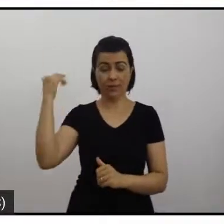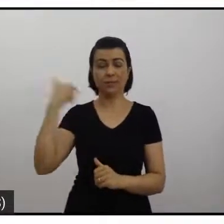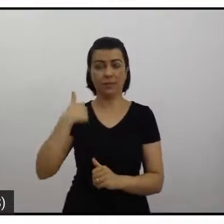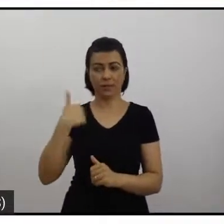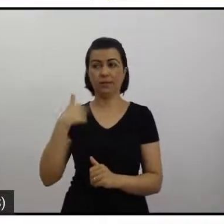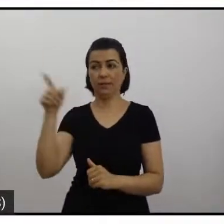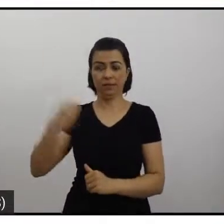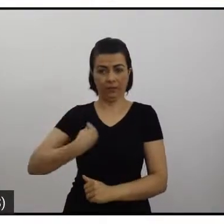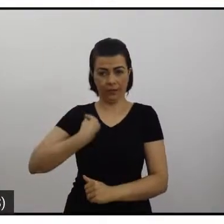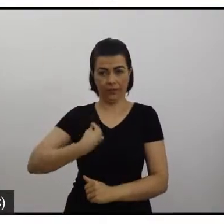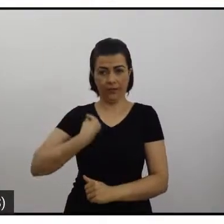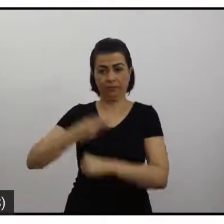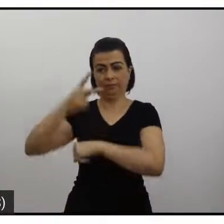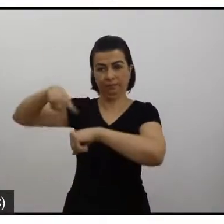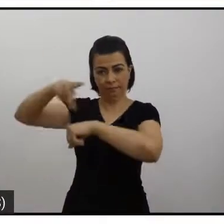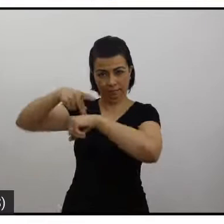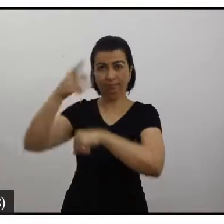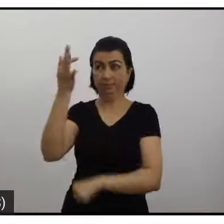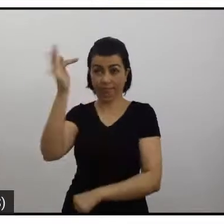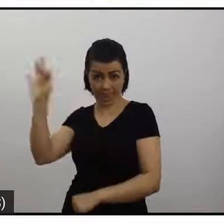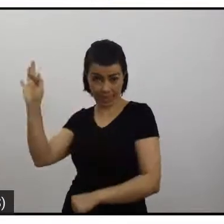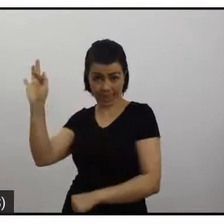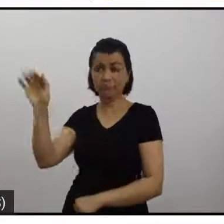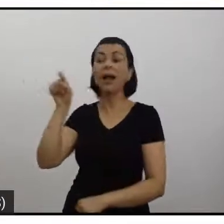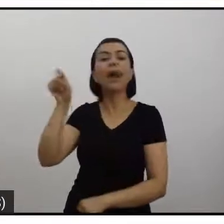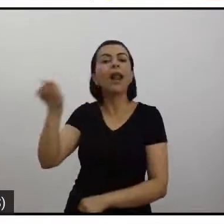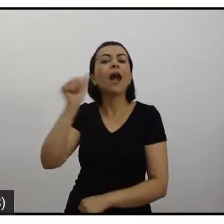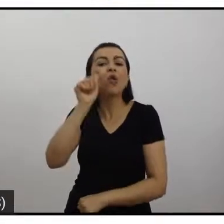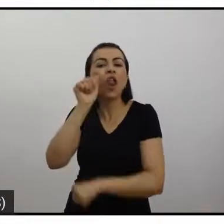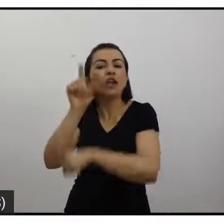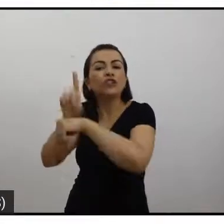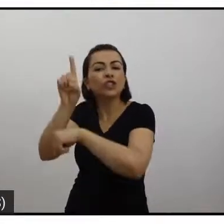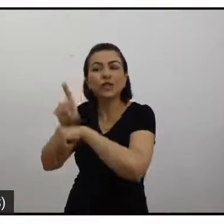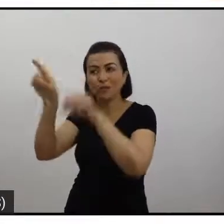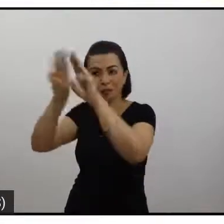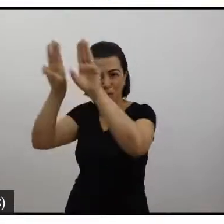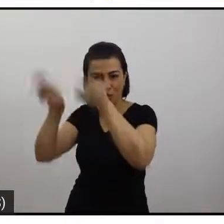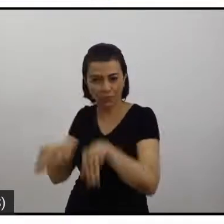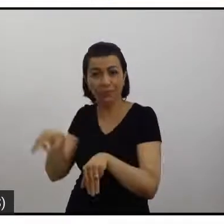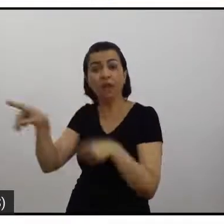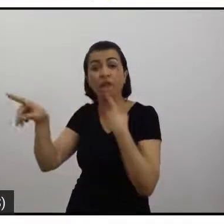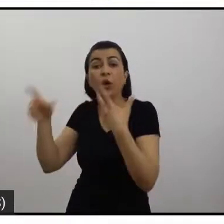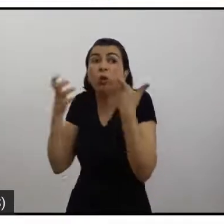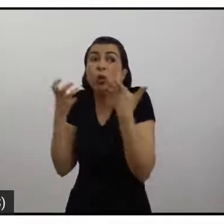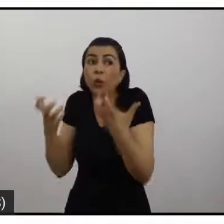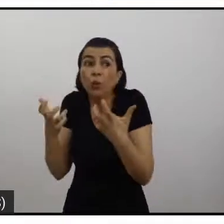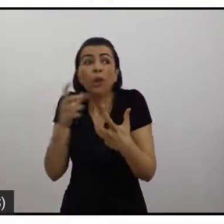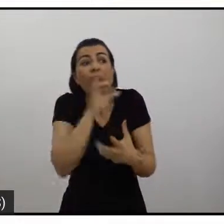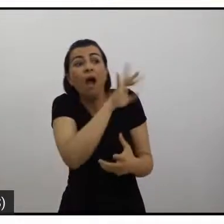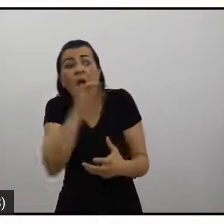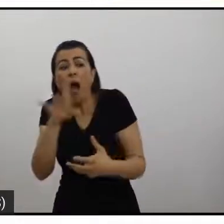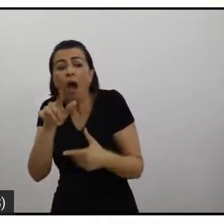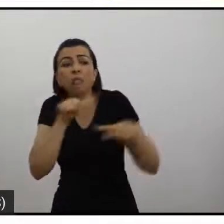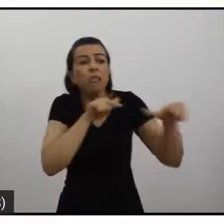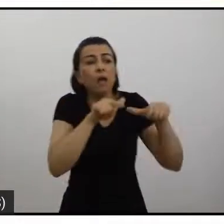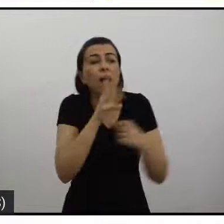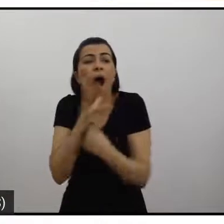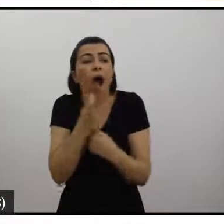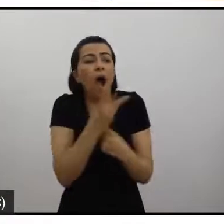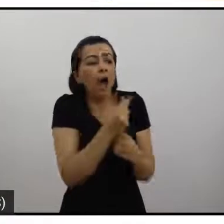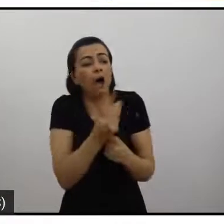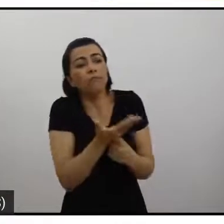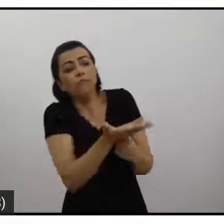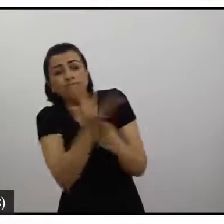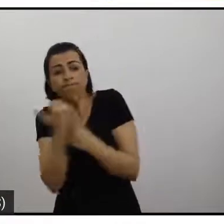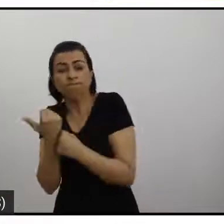museu falou que queria convidar artistas para fazer o que quisessem usando aquele espaço do museu. Nada sobre o museu,